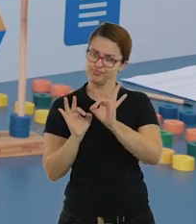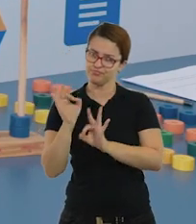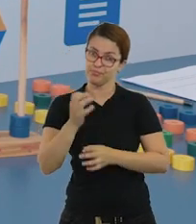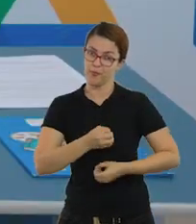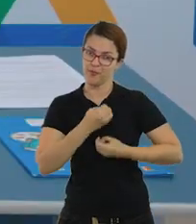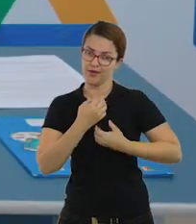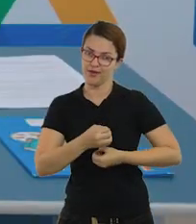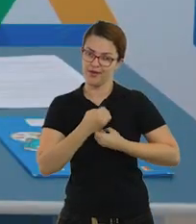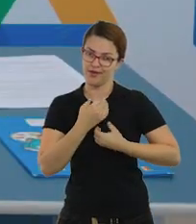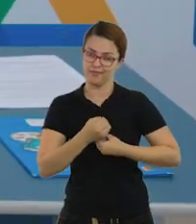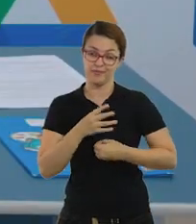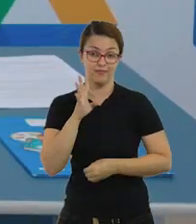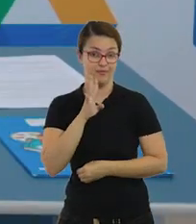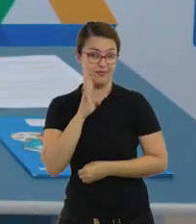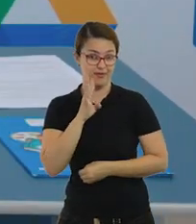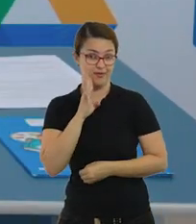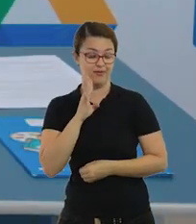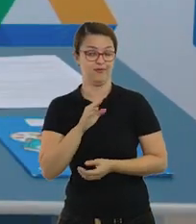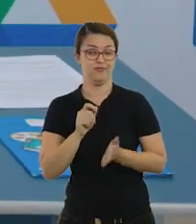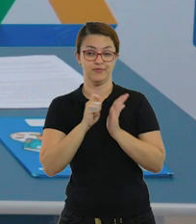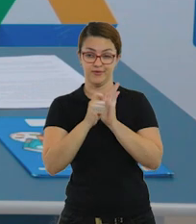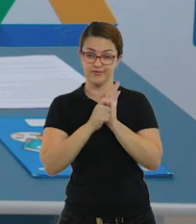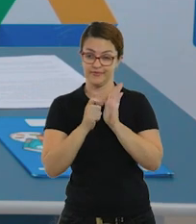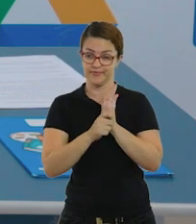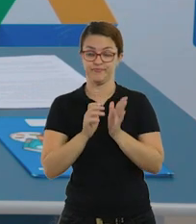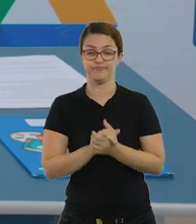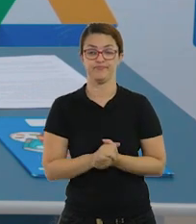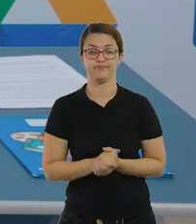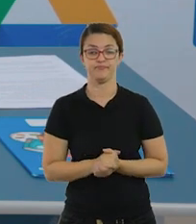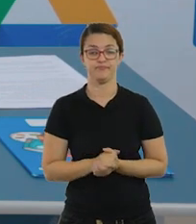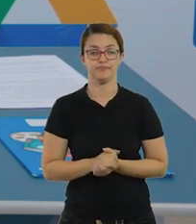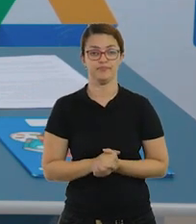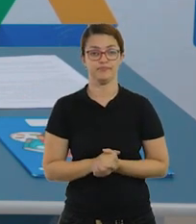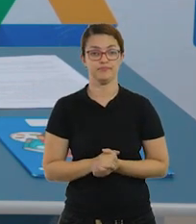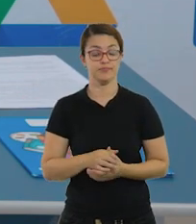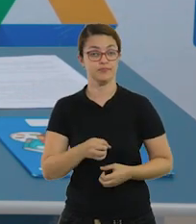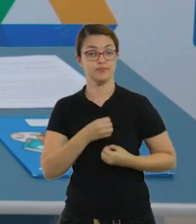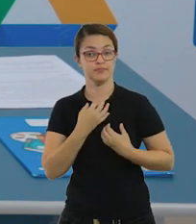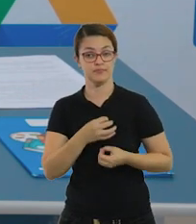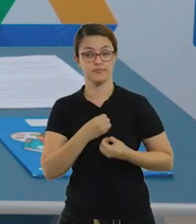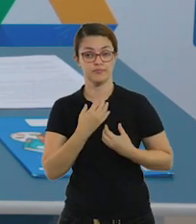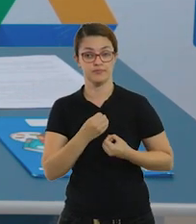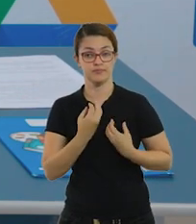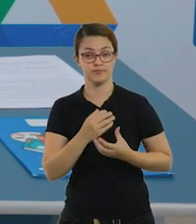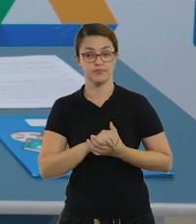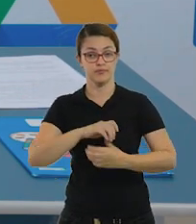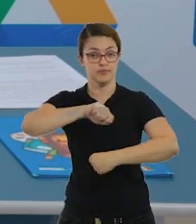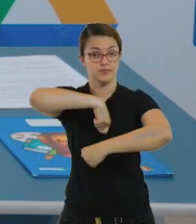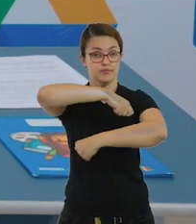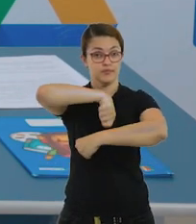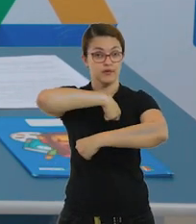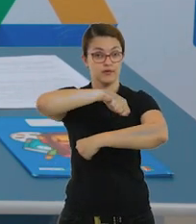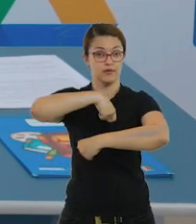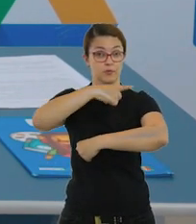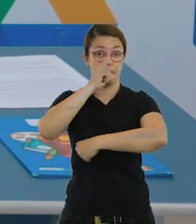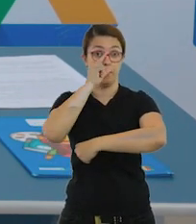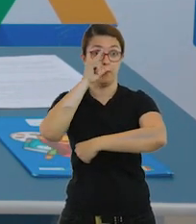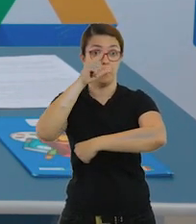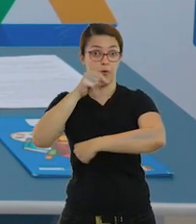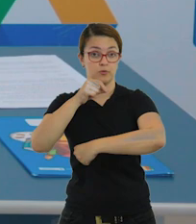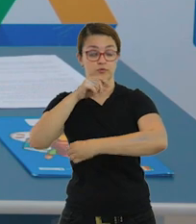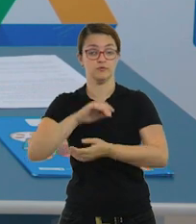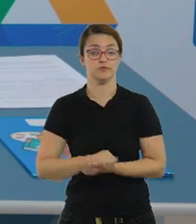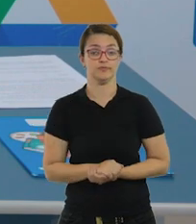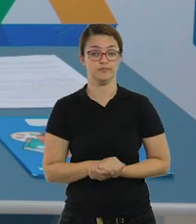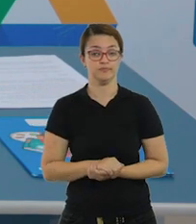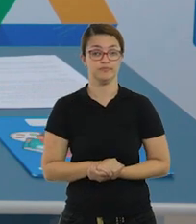poemas que ela escreveu. Bem legal, né? Então vamos lá. O poema é Caldeirão da Bruxa. Então nós temos que fazer a